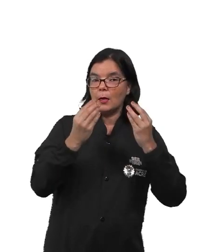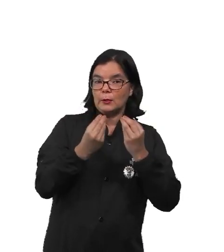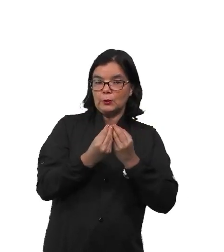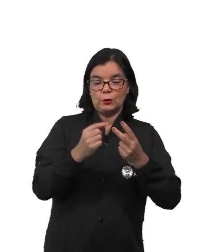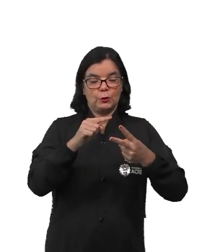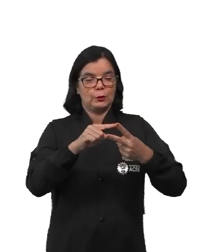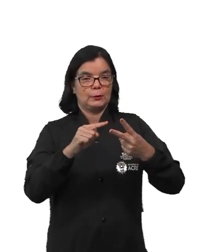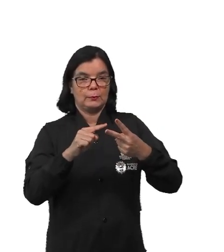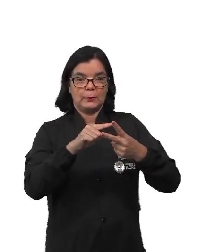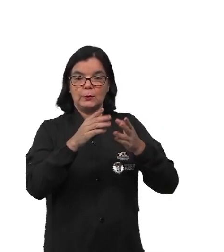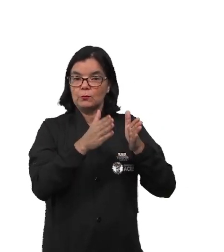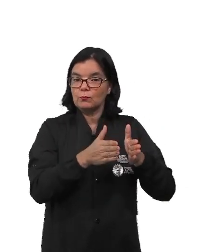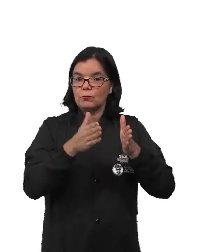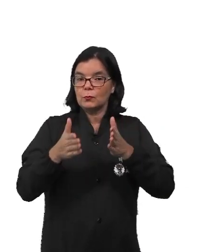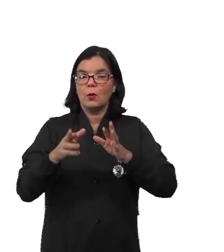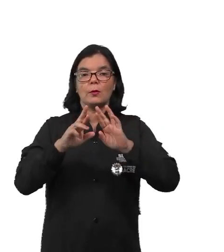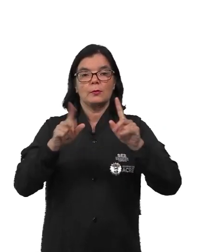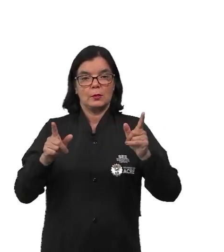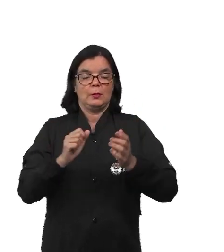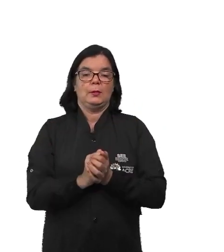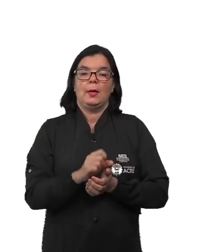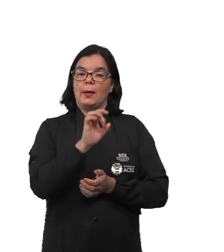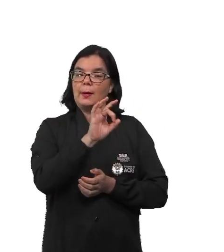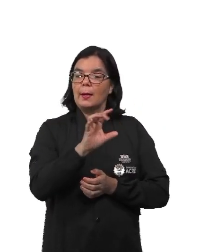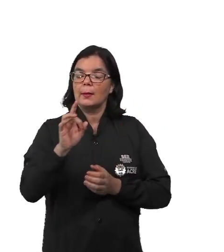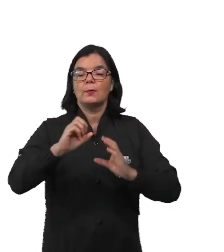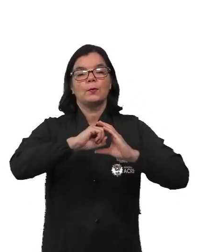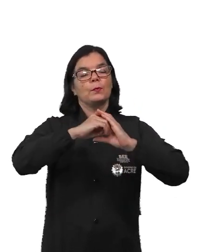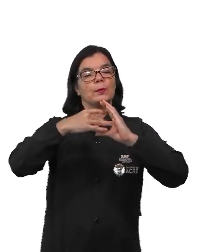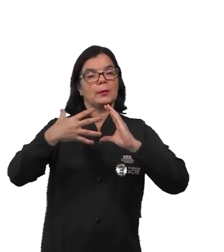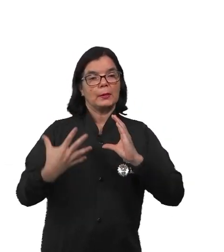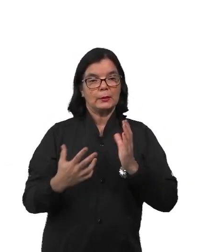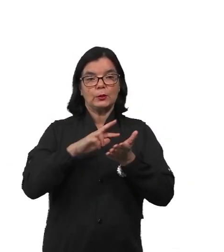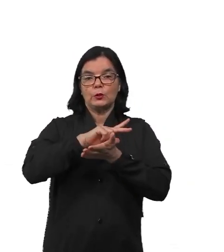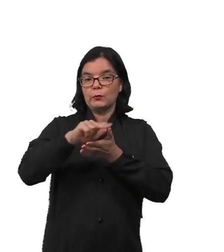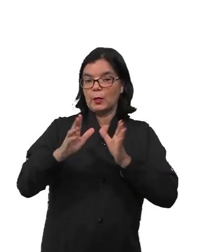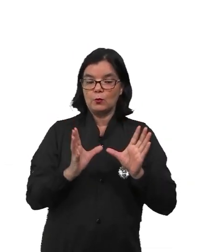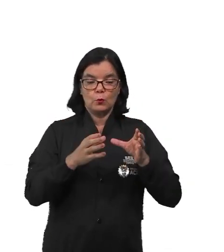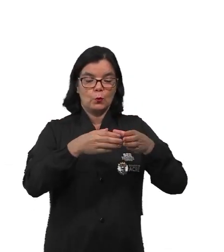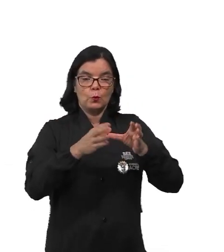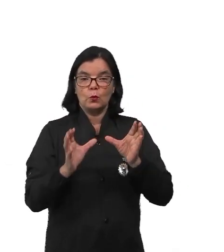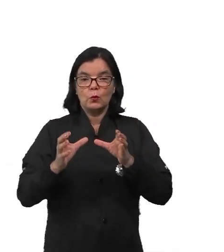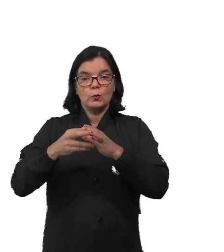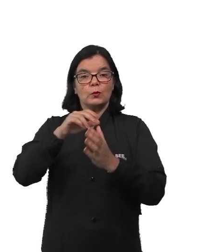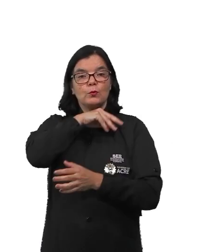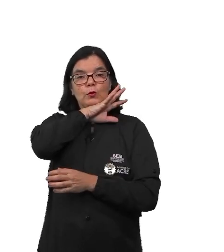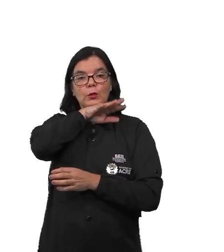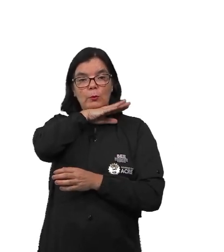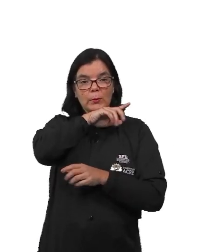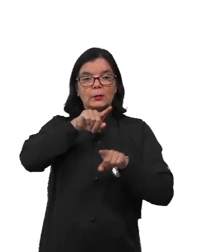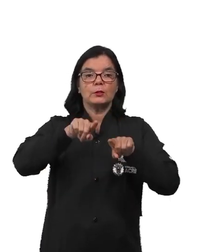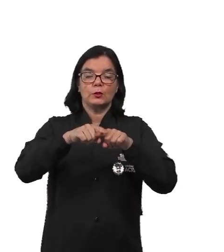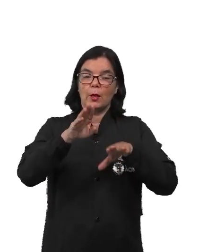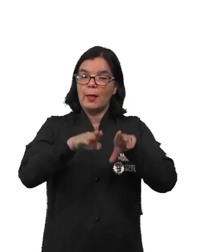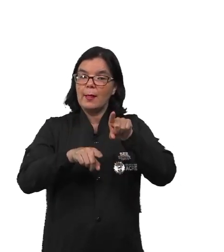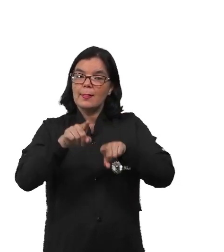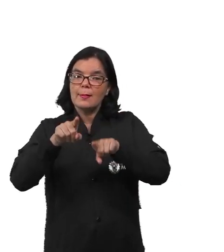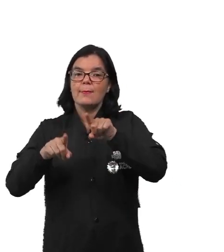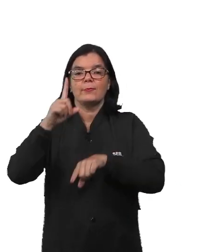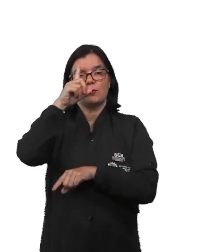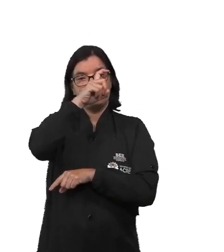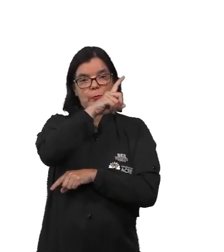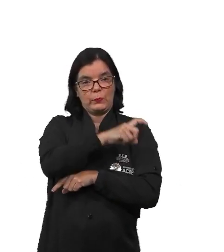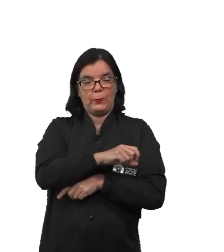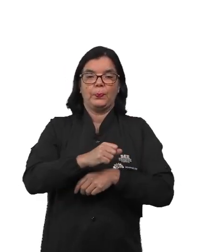ser dividida em etapas distintas, cada uma caracterizada por diferentes comunidades de espécie e níveis de